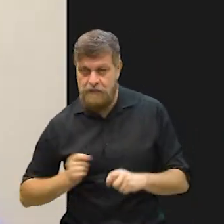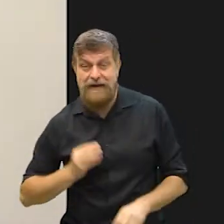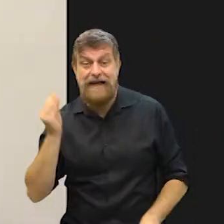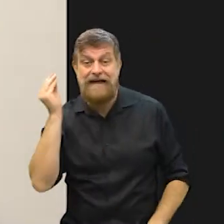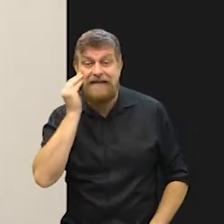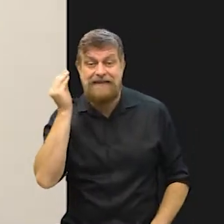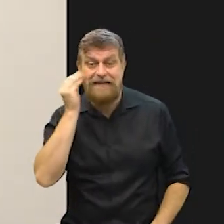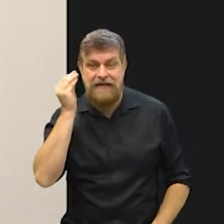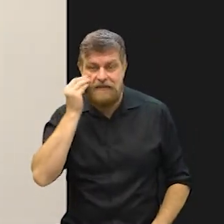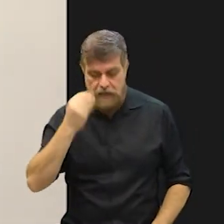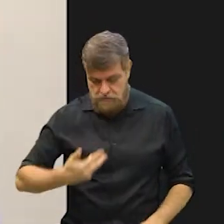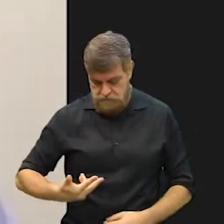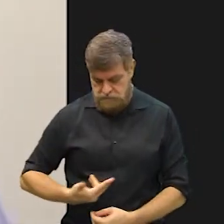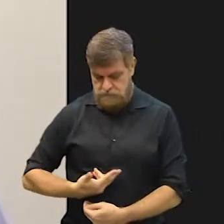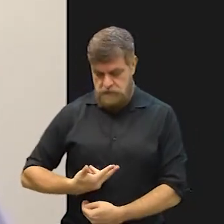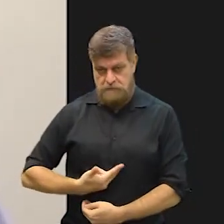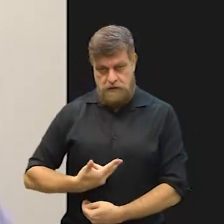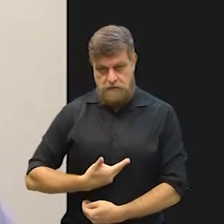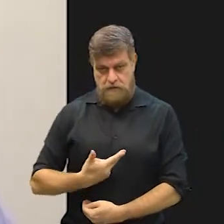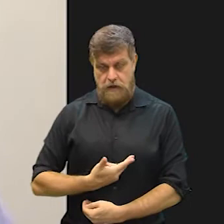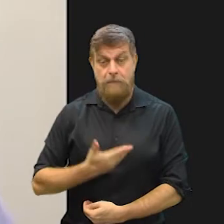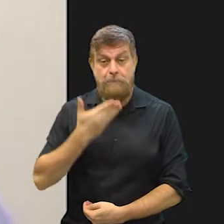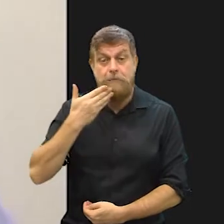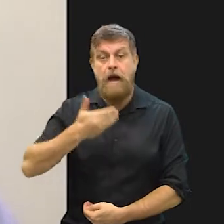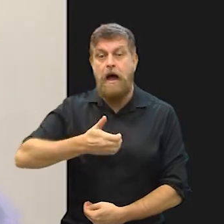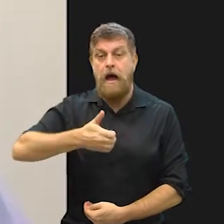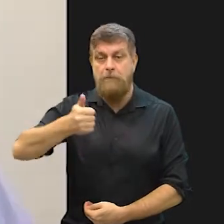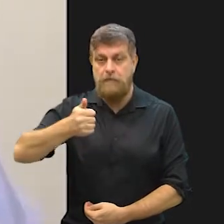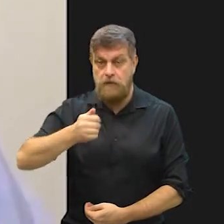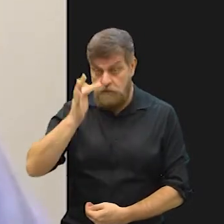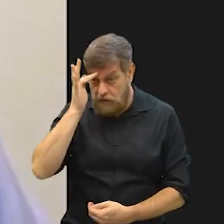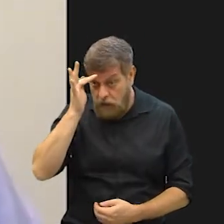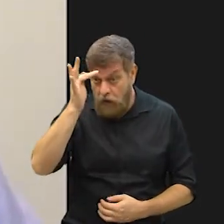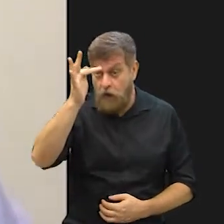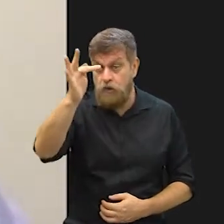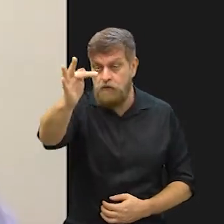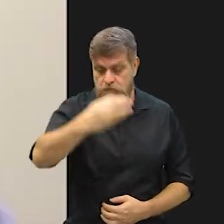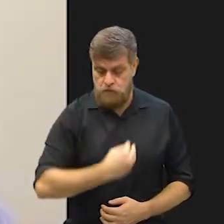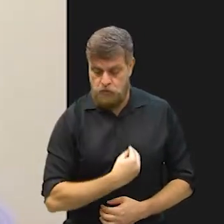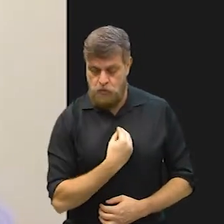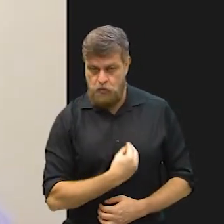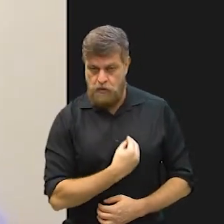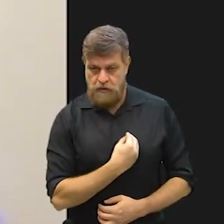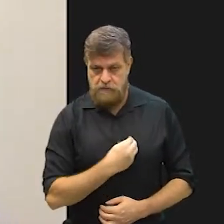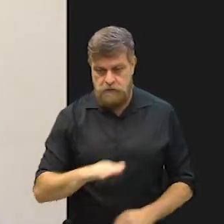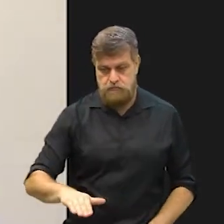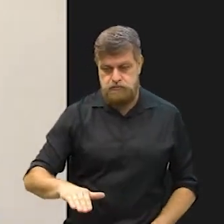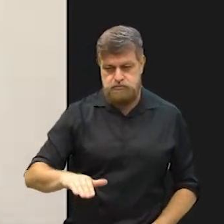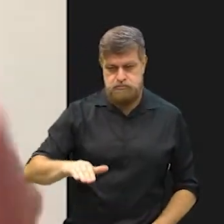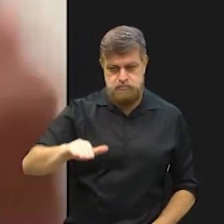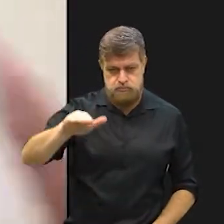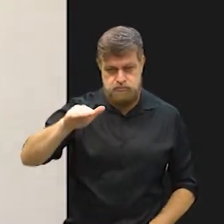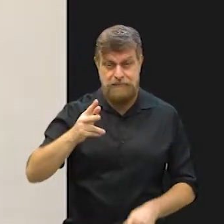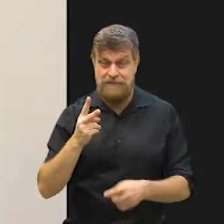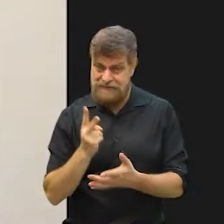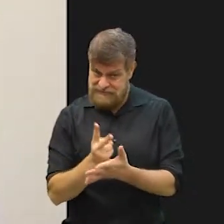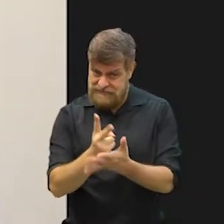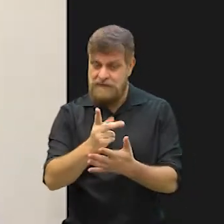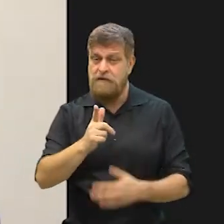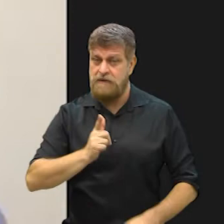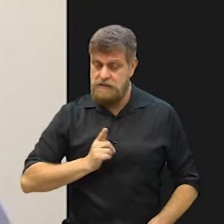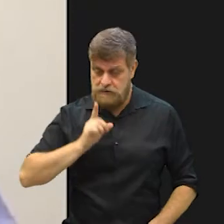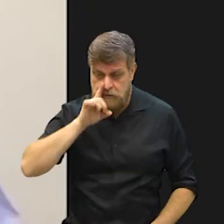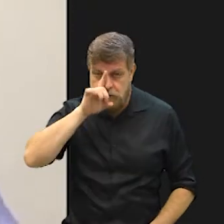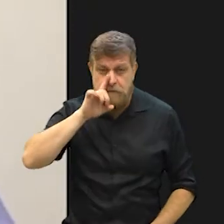justificável a tentativa de você fazer isso para melhorar muito o prognóstico do bebê. Então, os riscos existem sempre na